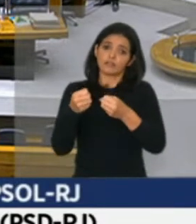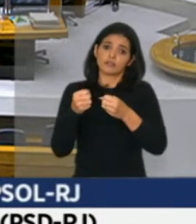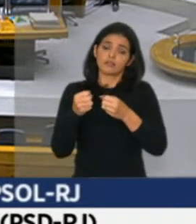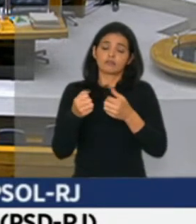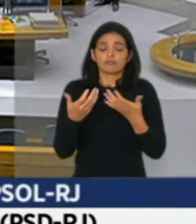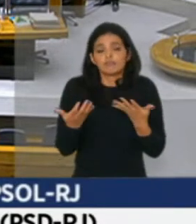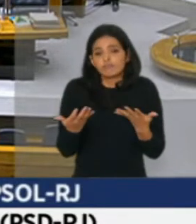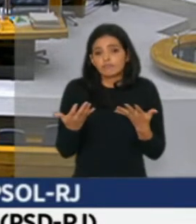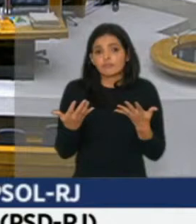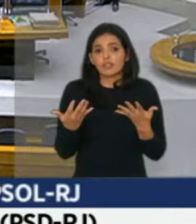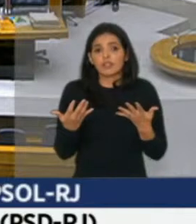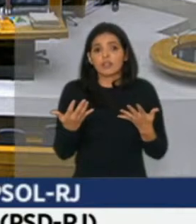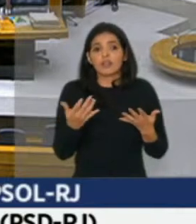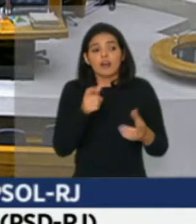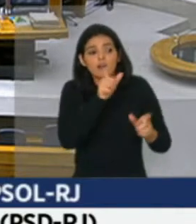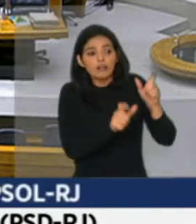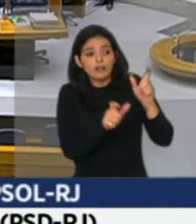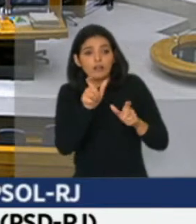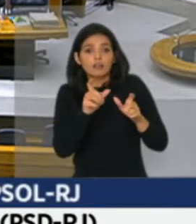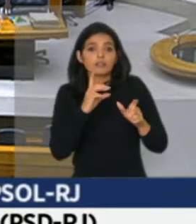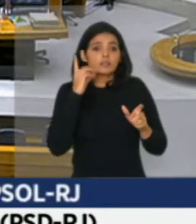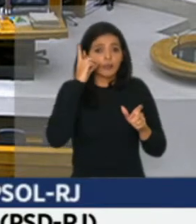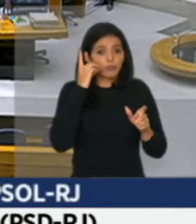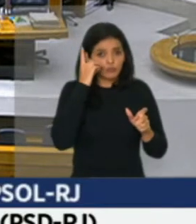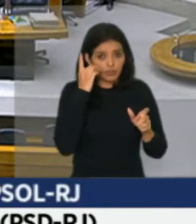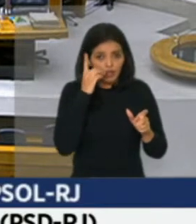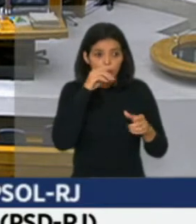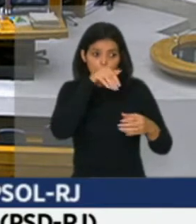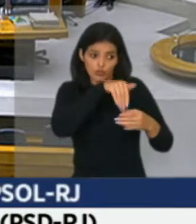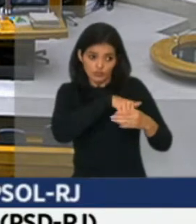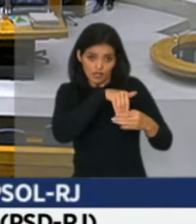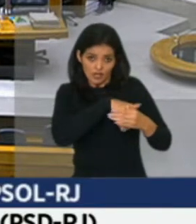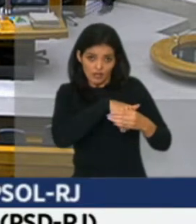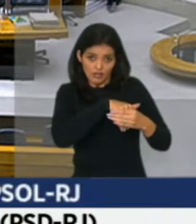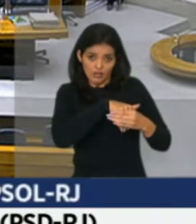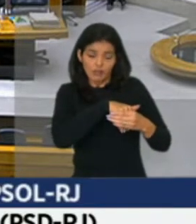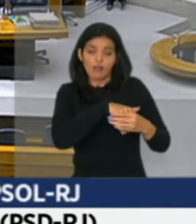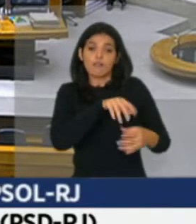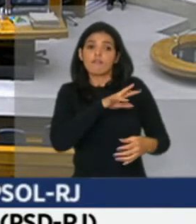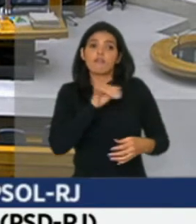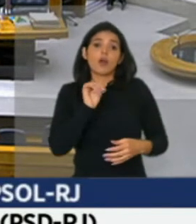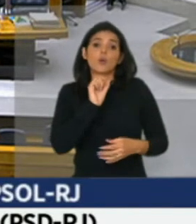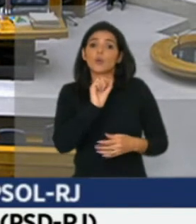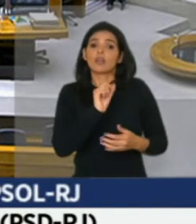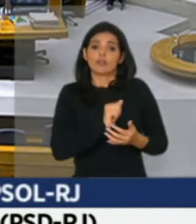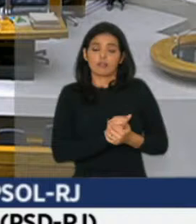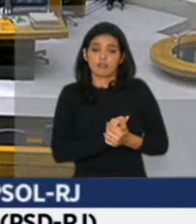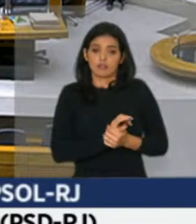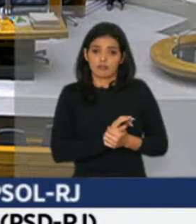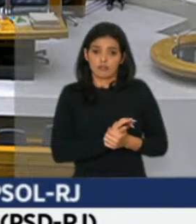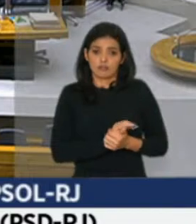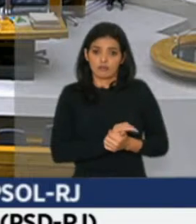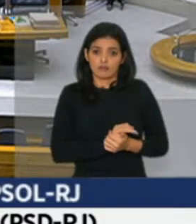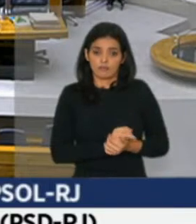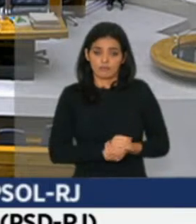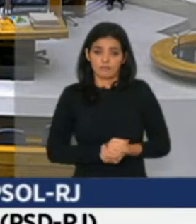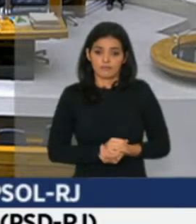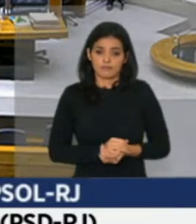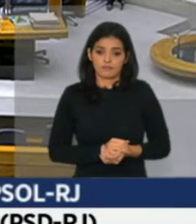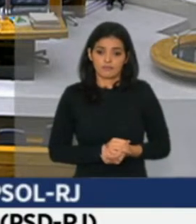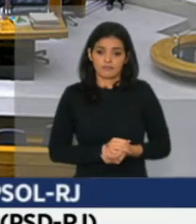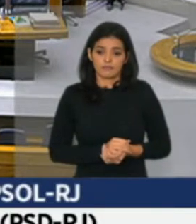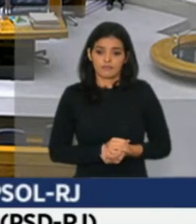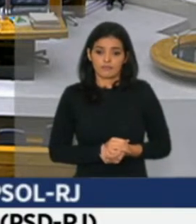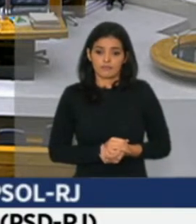contraditório. Nenhum dos parlamentares que assim votar vai estar de antemão dizendo que